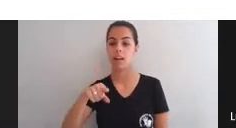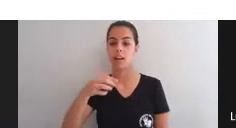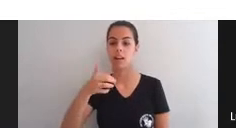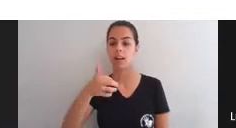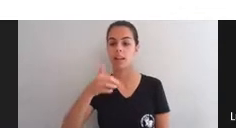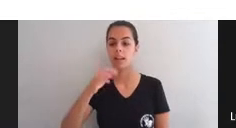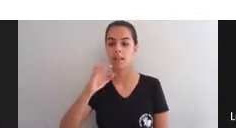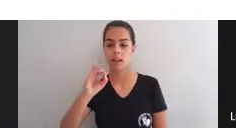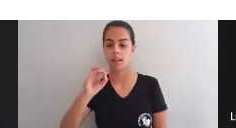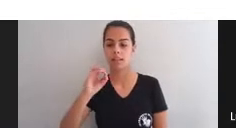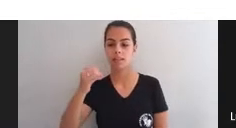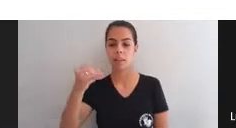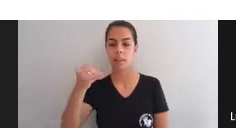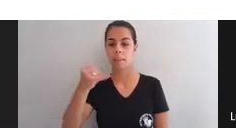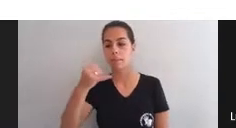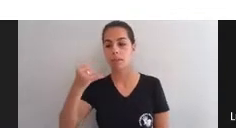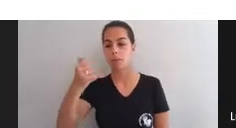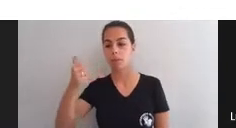menos 12 Kelvin.